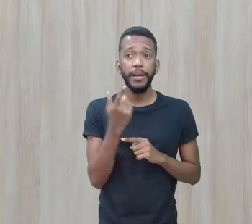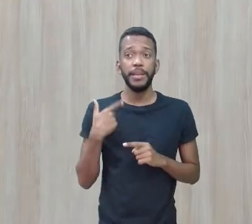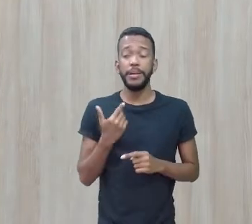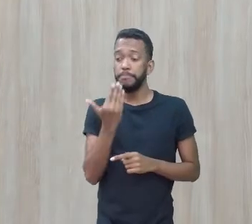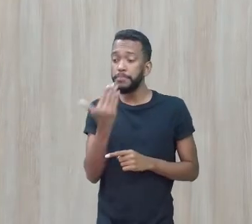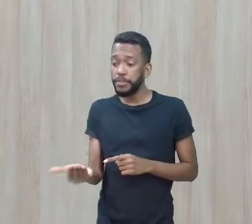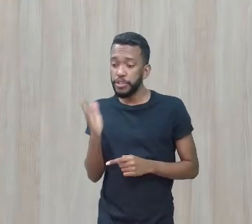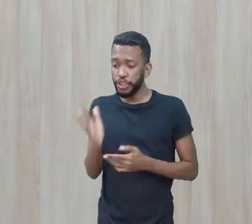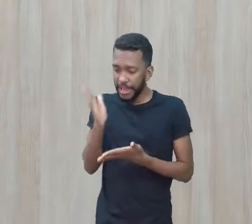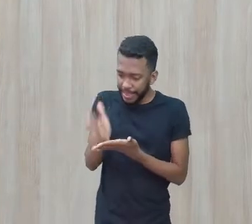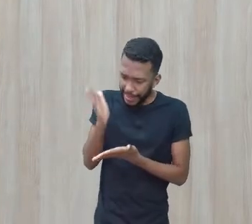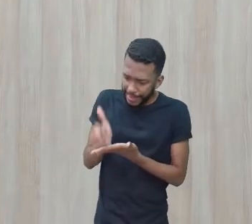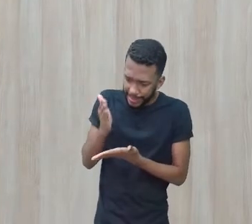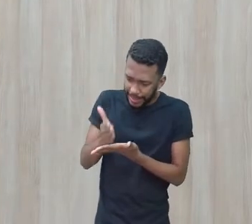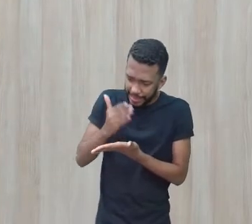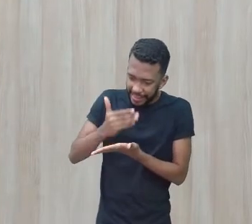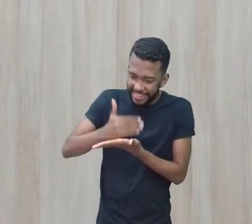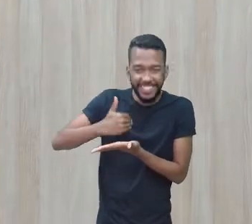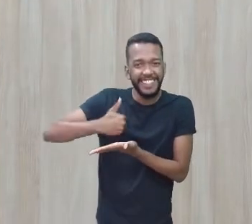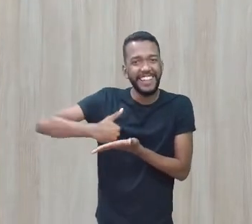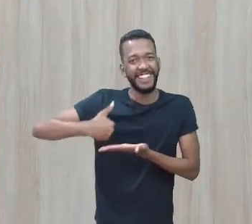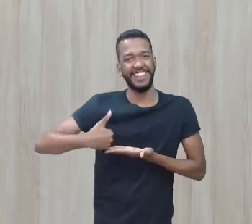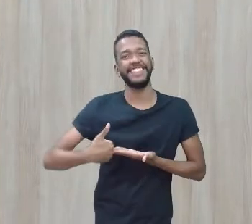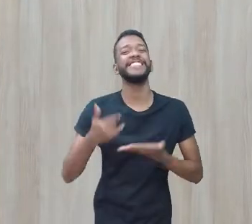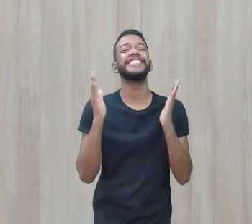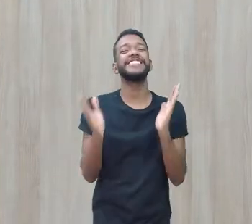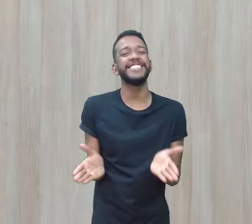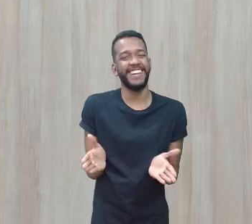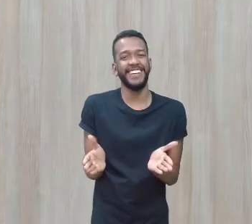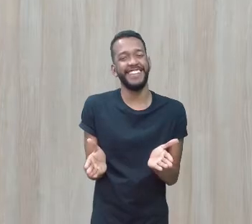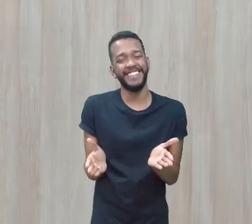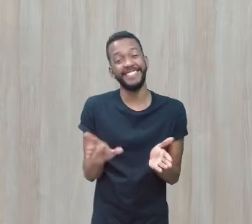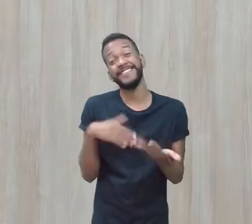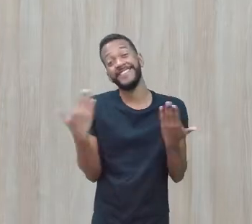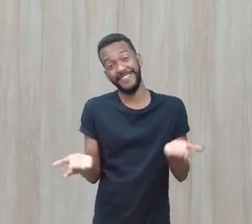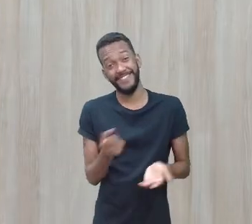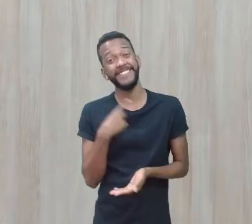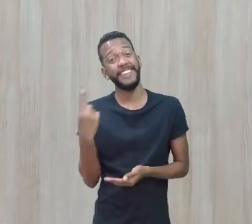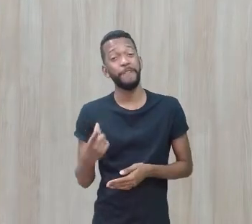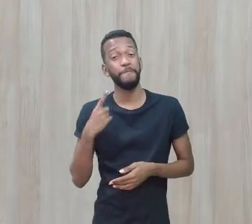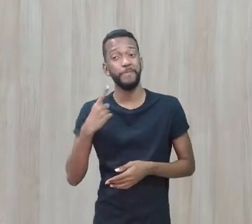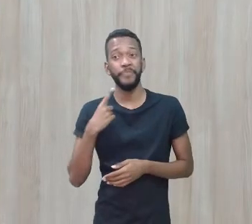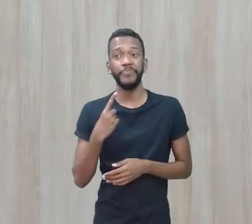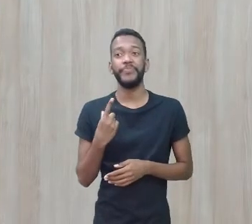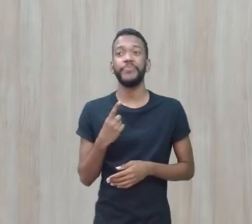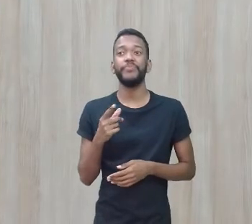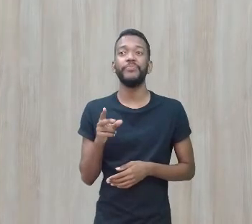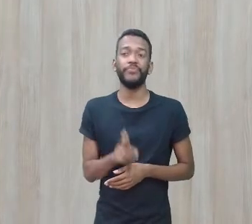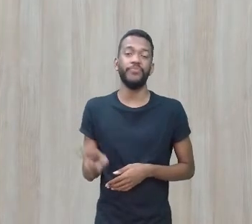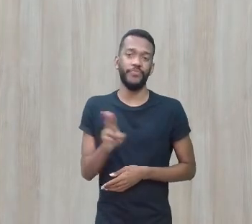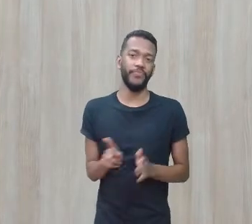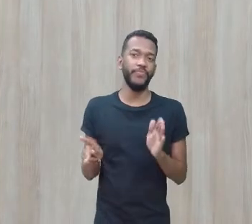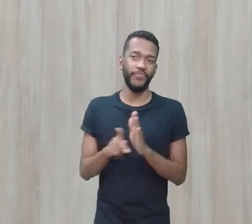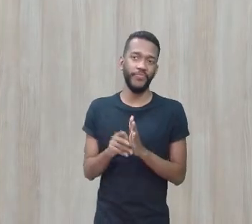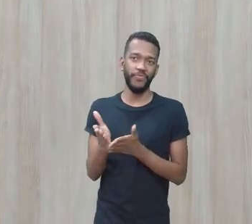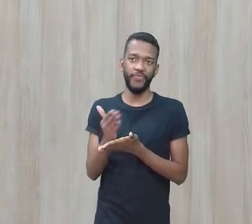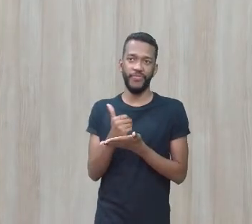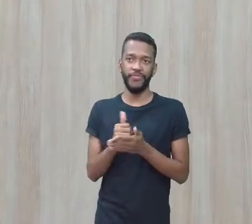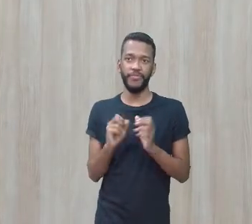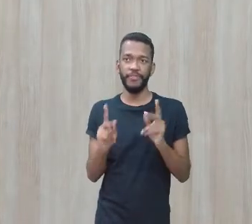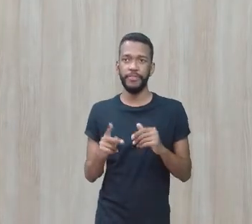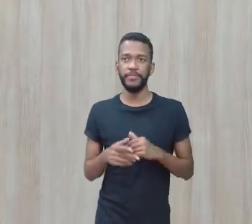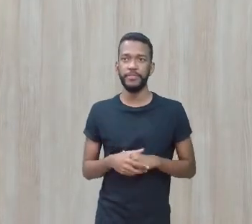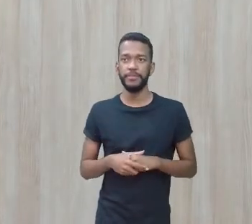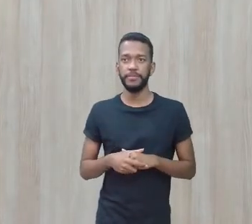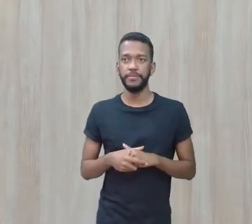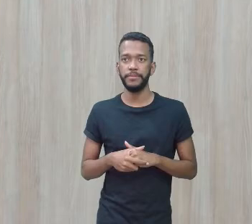toda fracionada, né? Então, aí a gente já tem essa ideia de utilização da fração, tá certo?